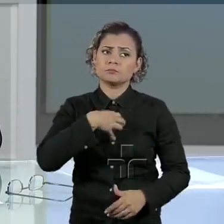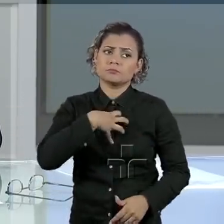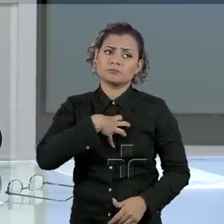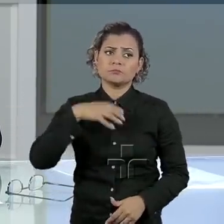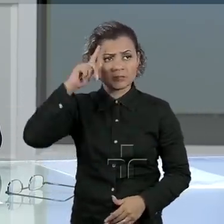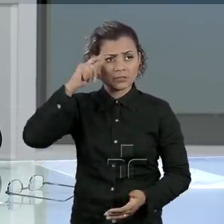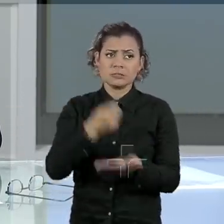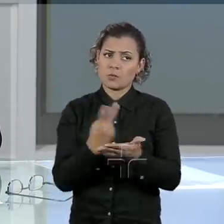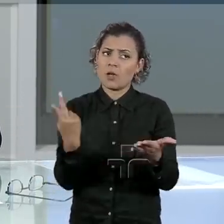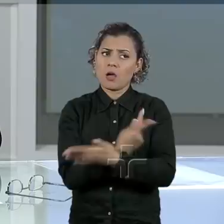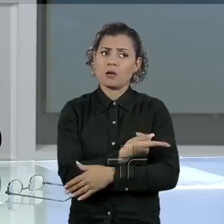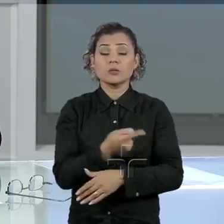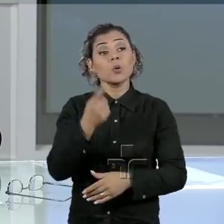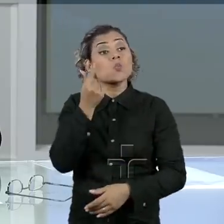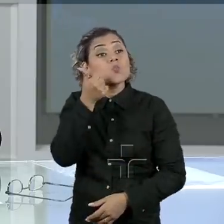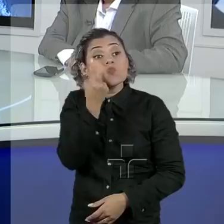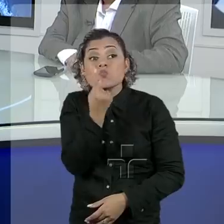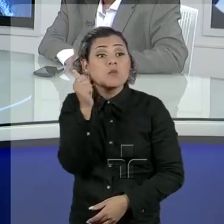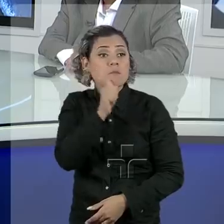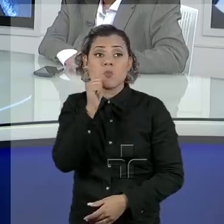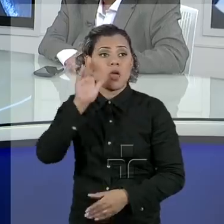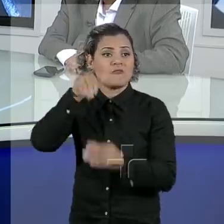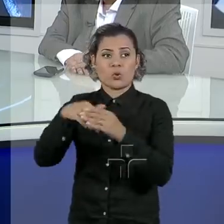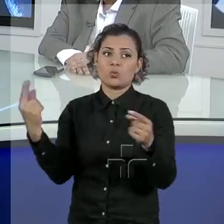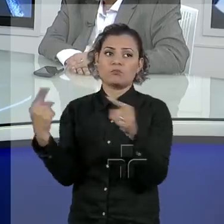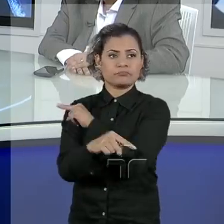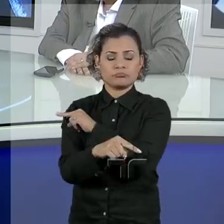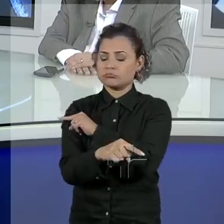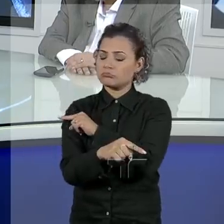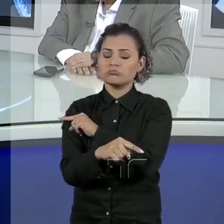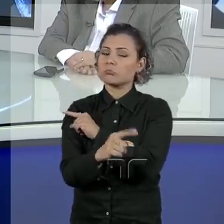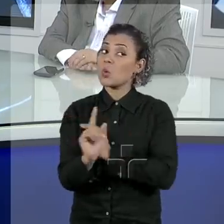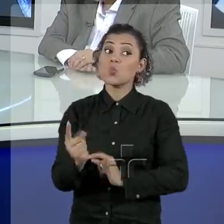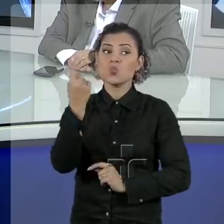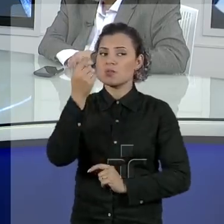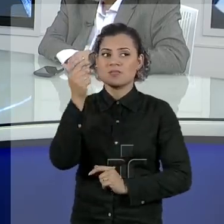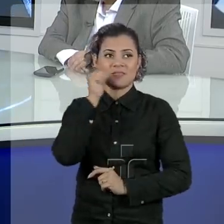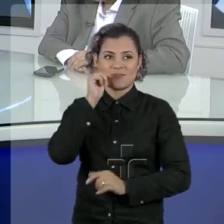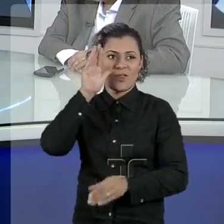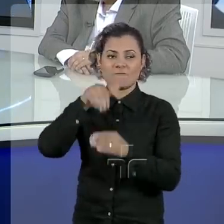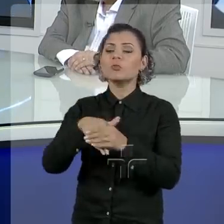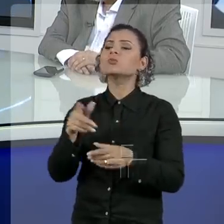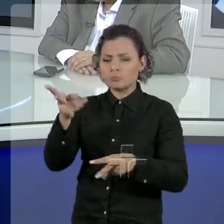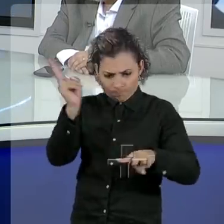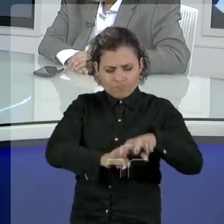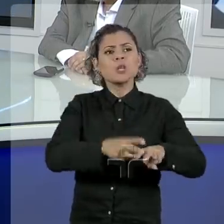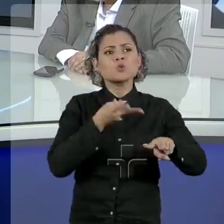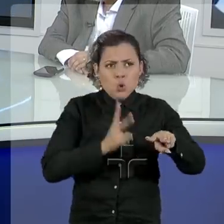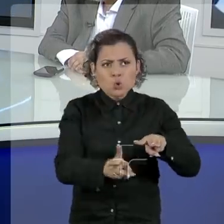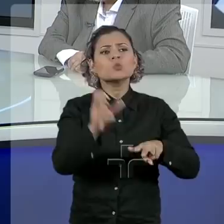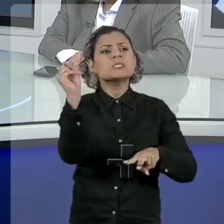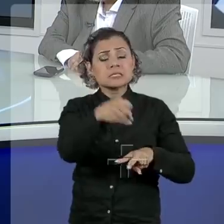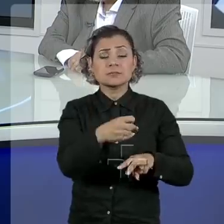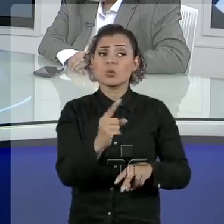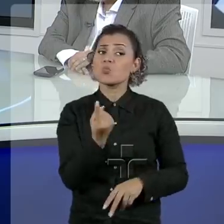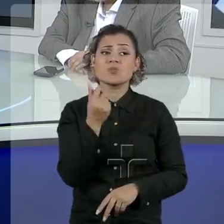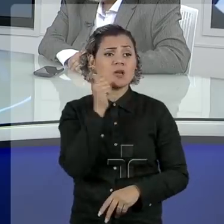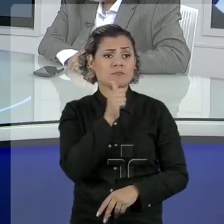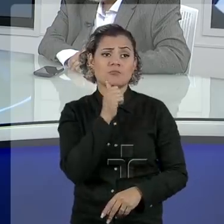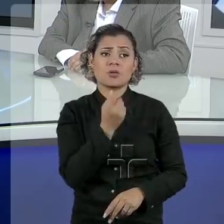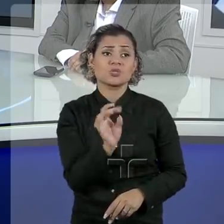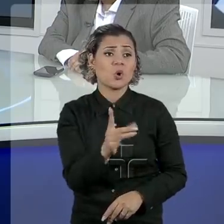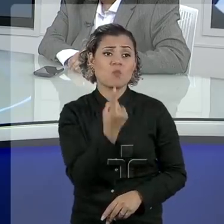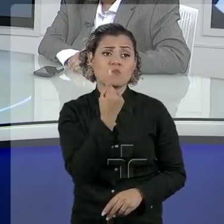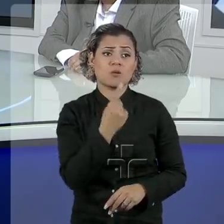voto, que é de uma mulher que está lá, que é a única mulher que votou pela manutenção da prisão desses